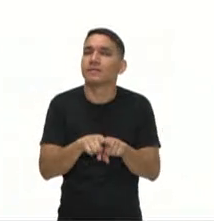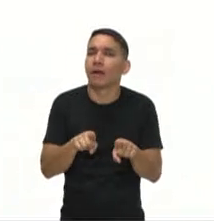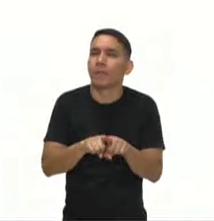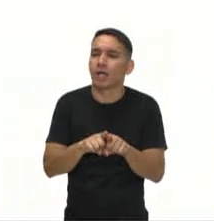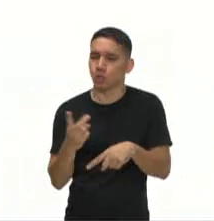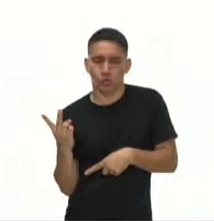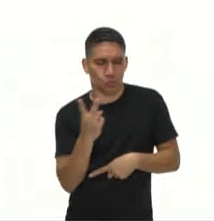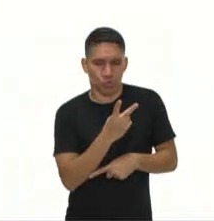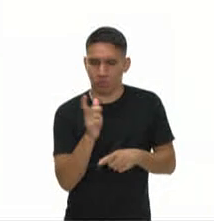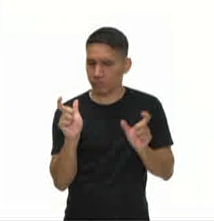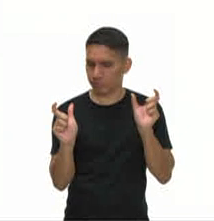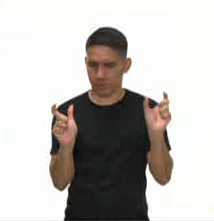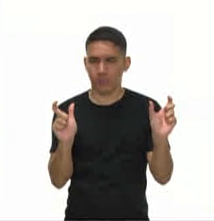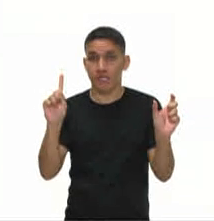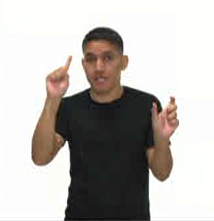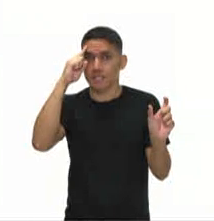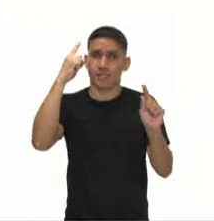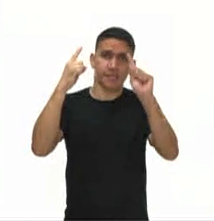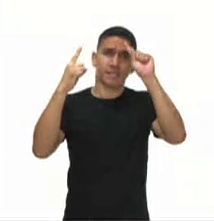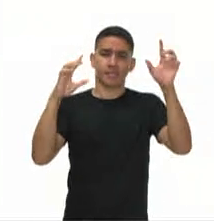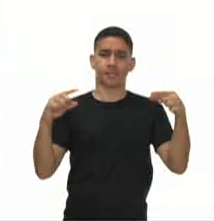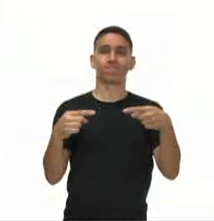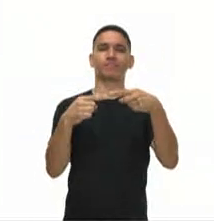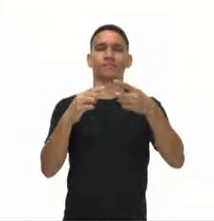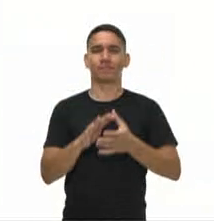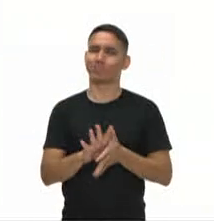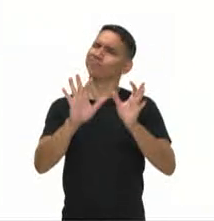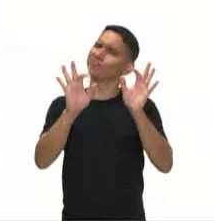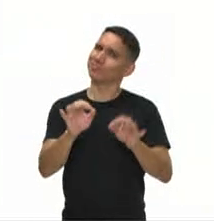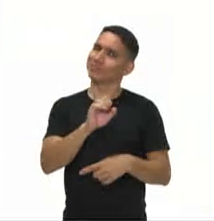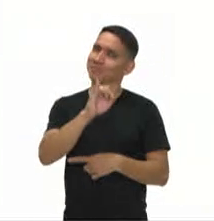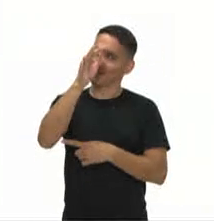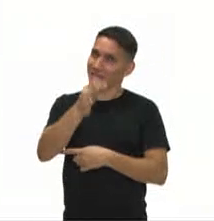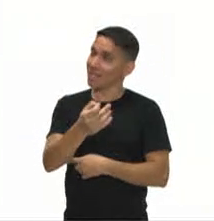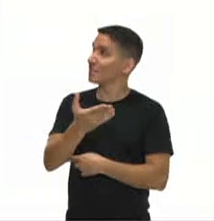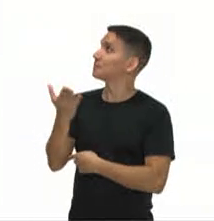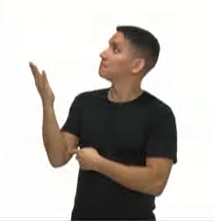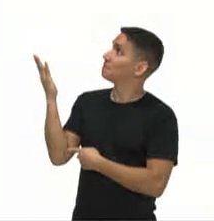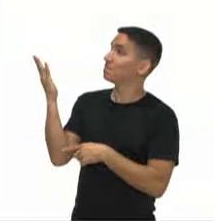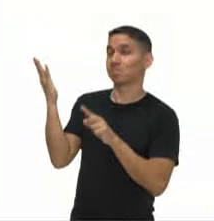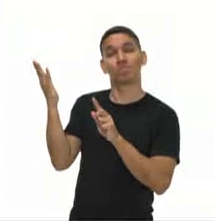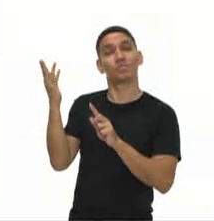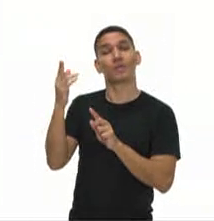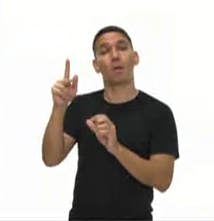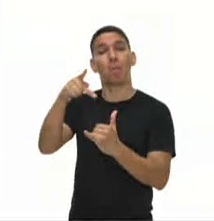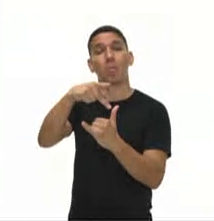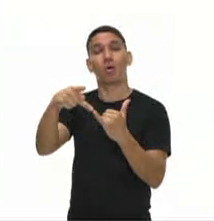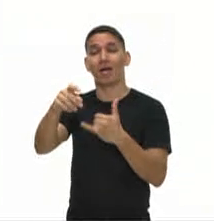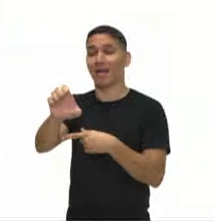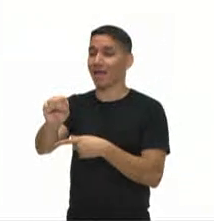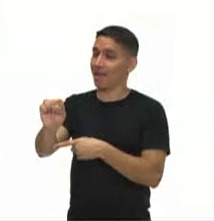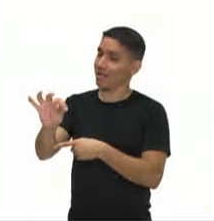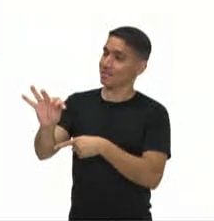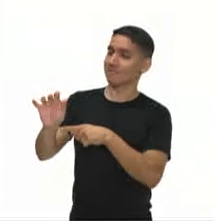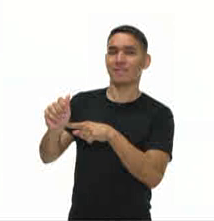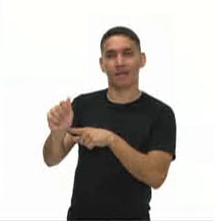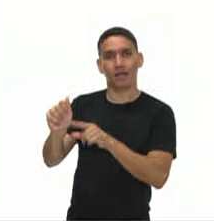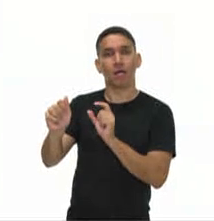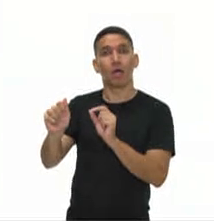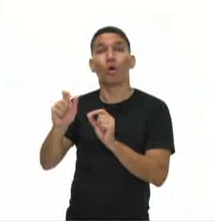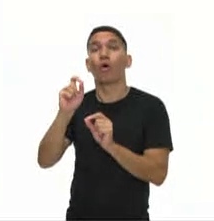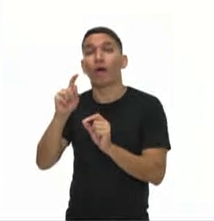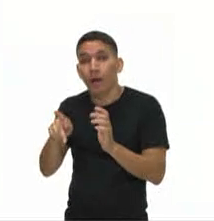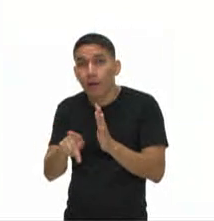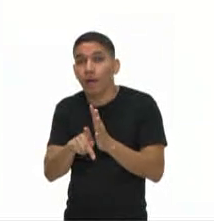duas ideias. Muito bem, acertou quem falou que ele retoma com o pronome esta. E ele retoma